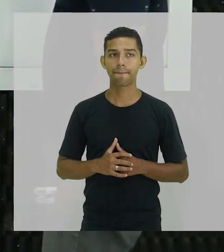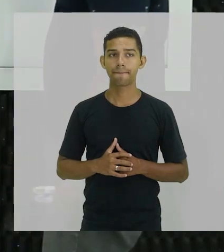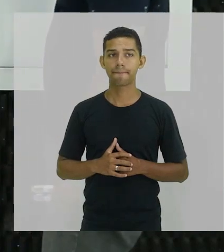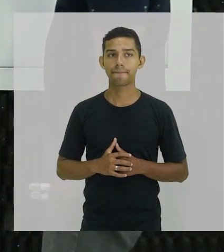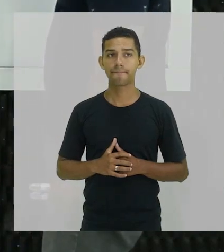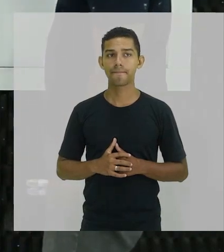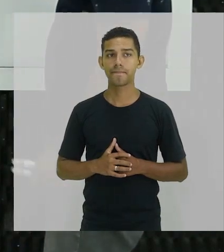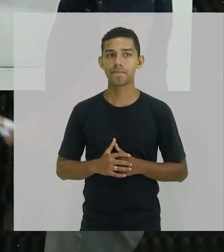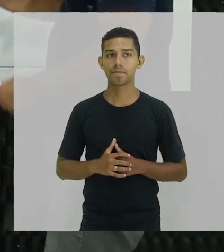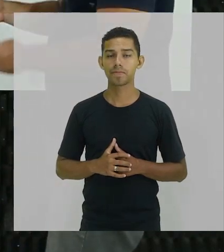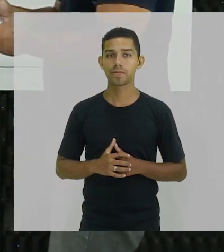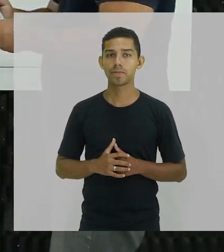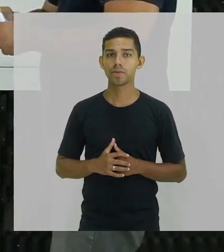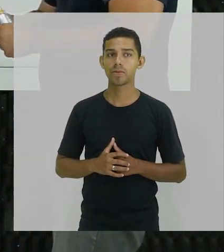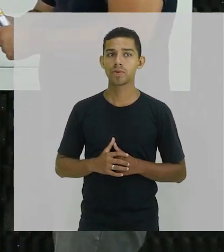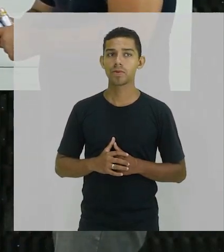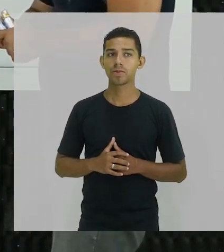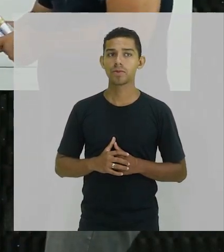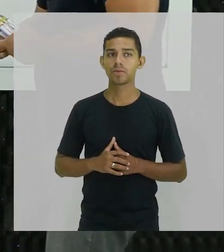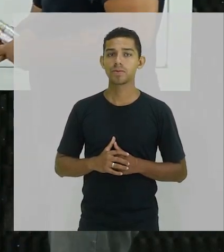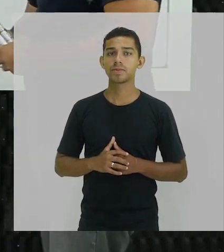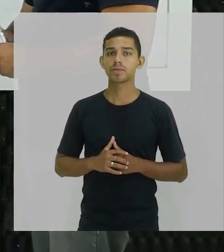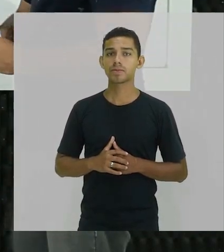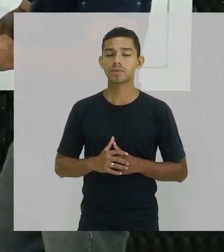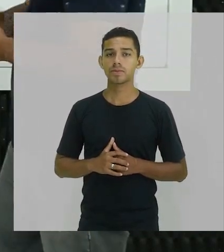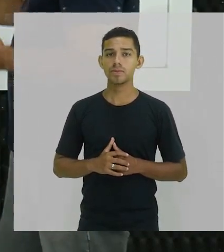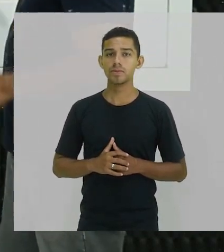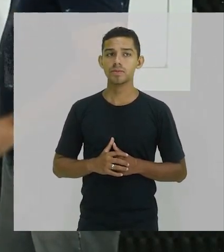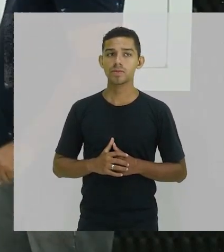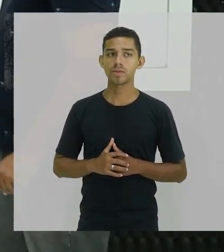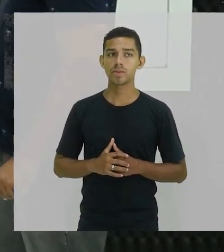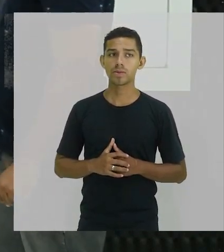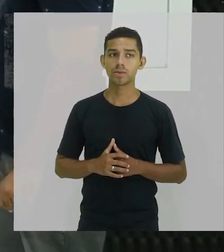sei lá, um anteparo qualquer, a onda